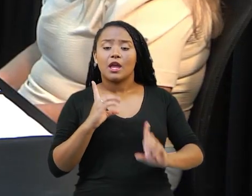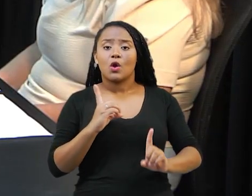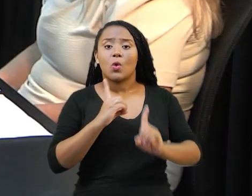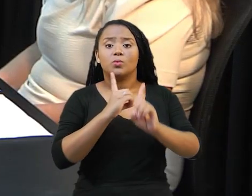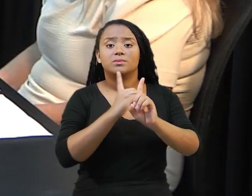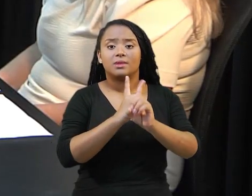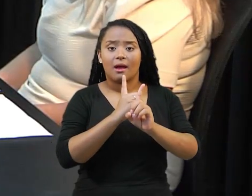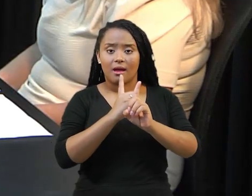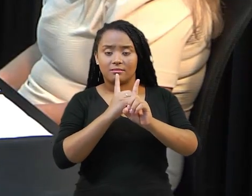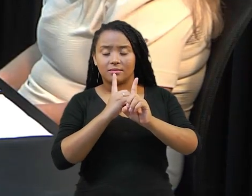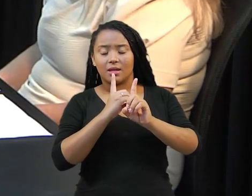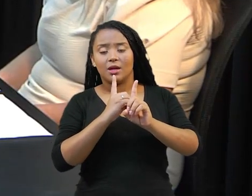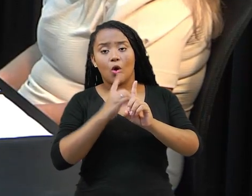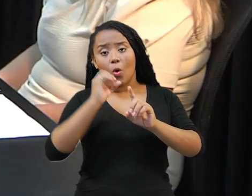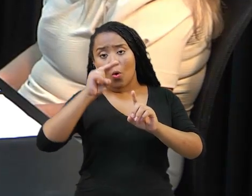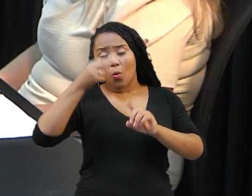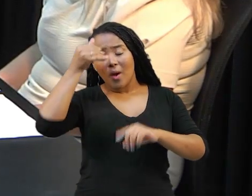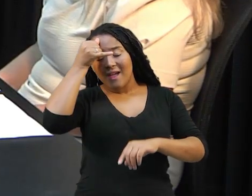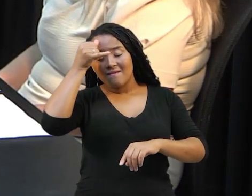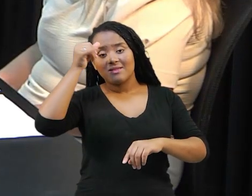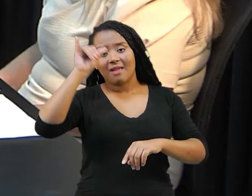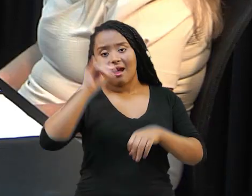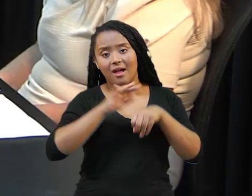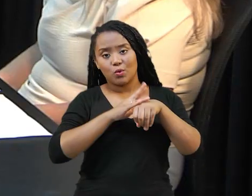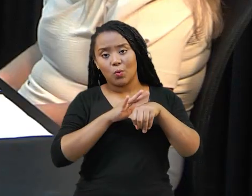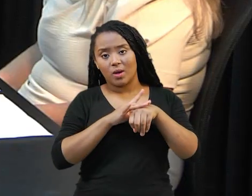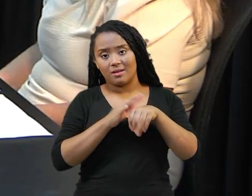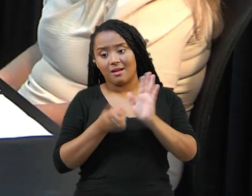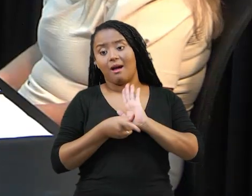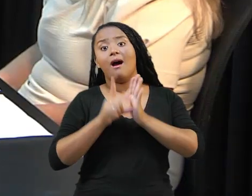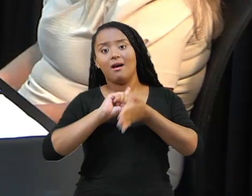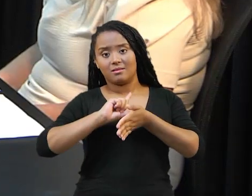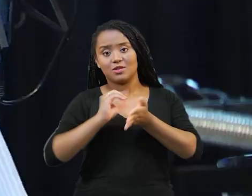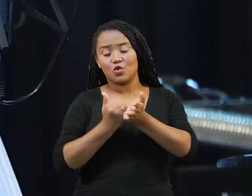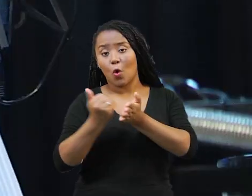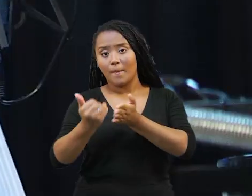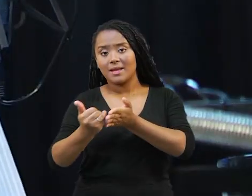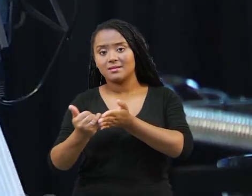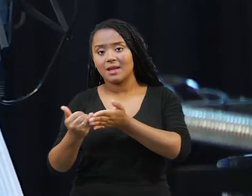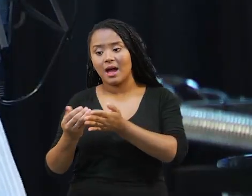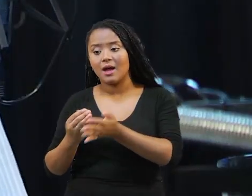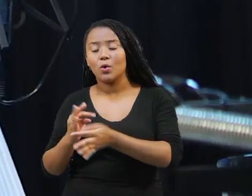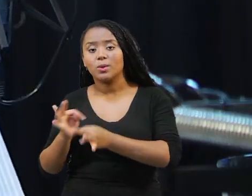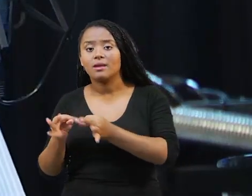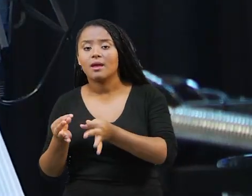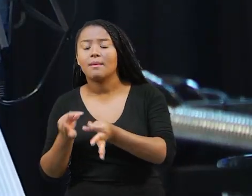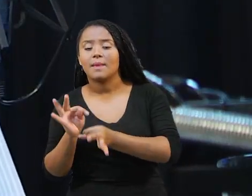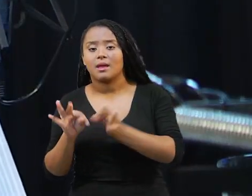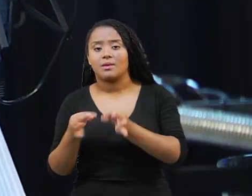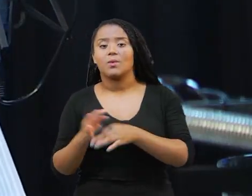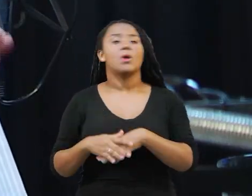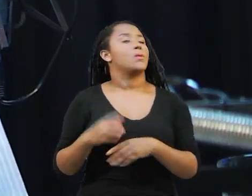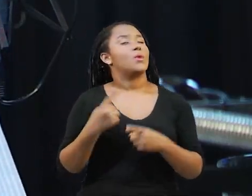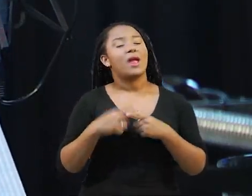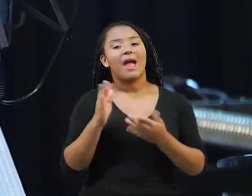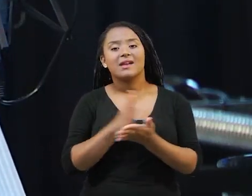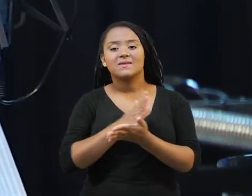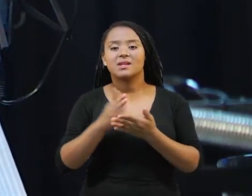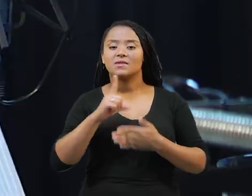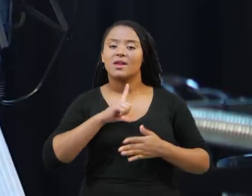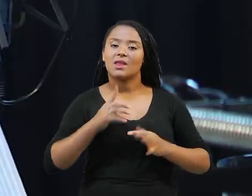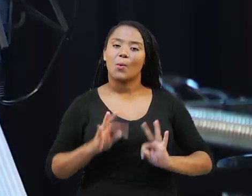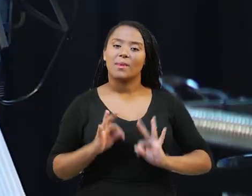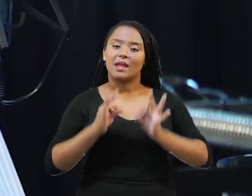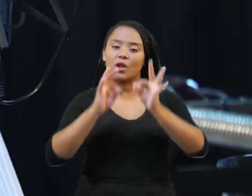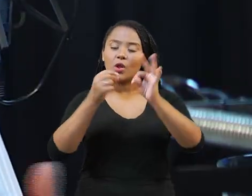diagnosticar precocemente. Quando a gente diagnostica a doença precocemente, a gente iguala o mundo inteiro, porque às vezes tem uma